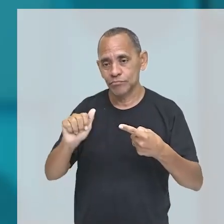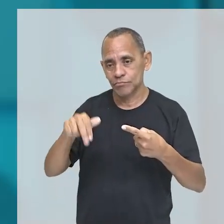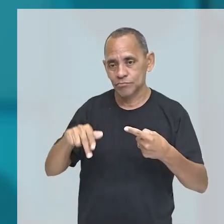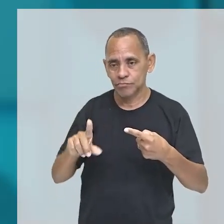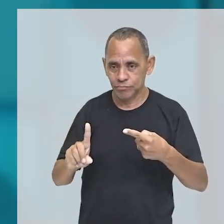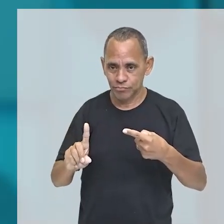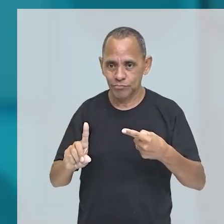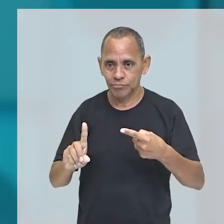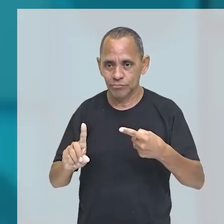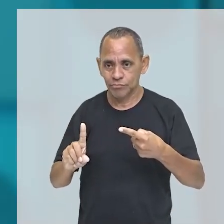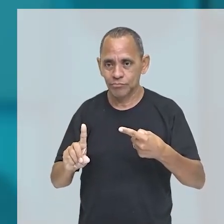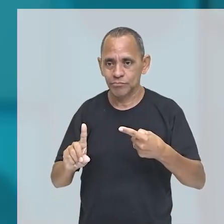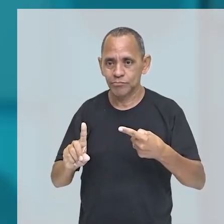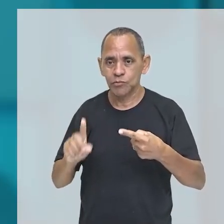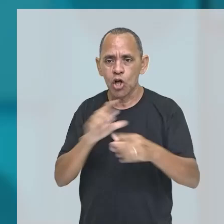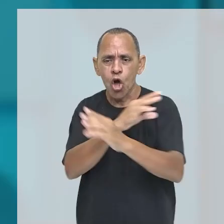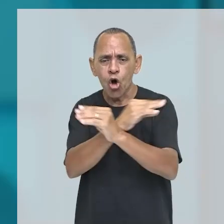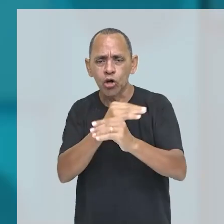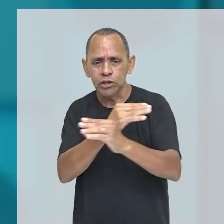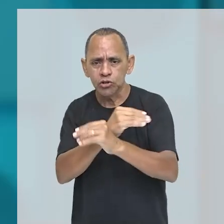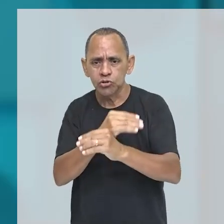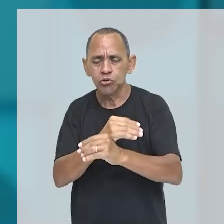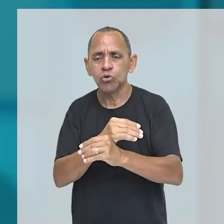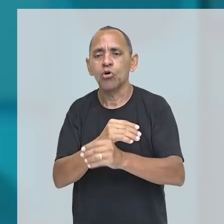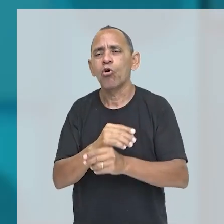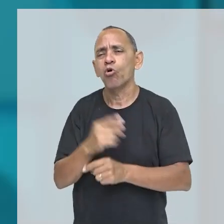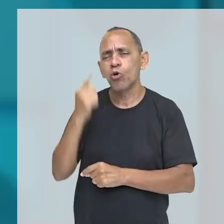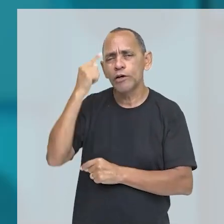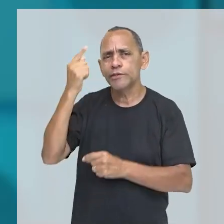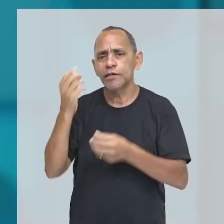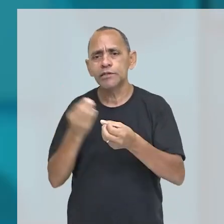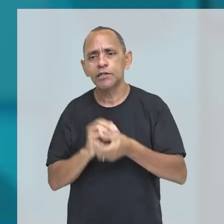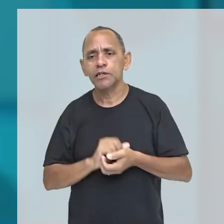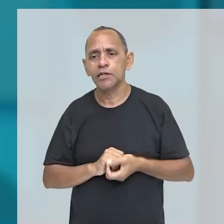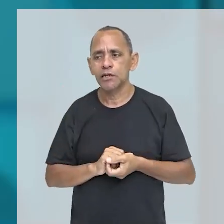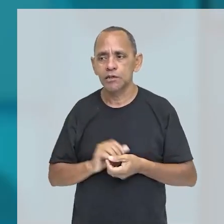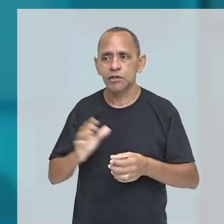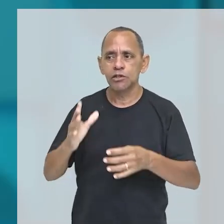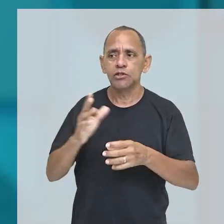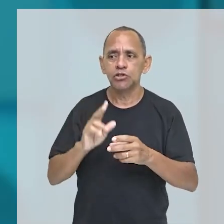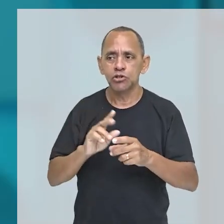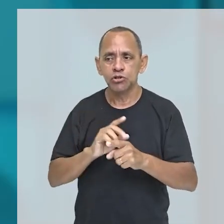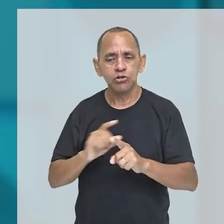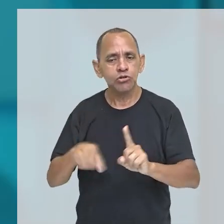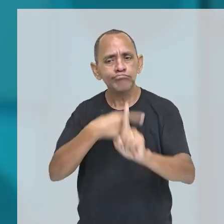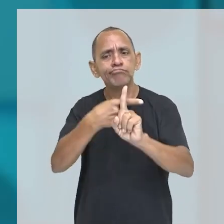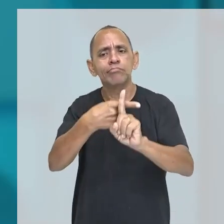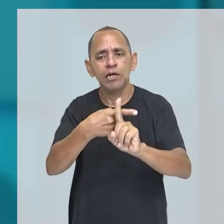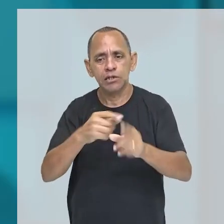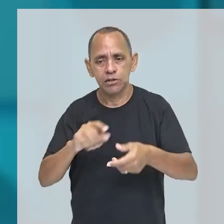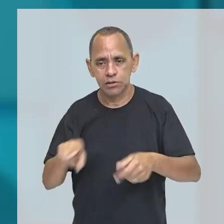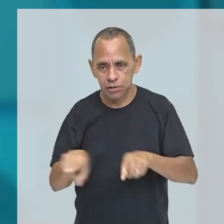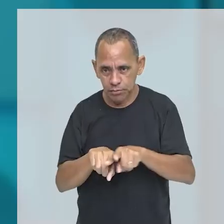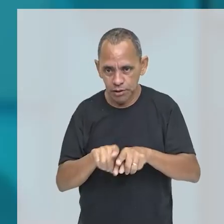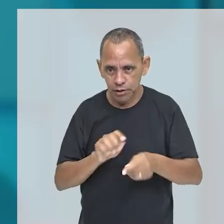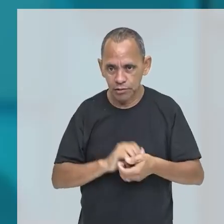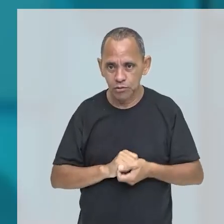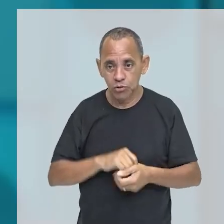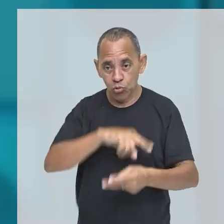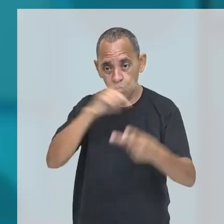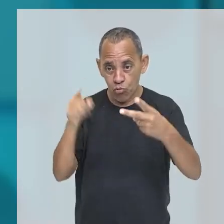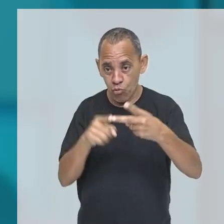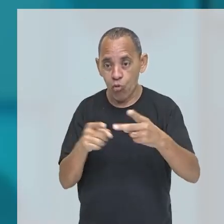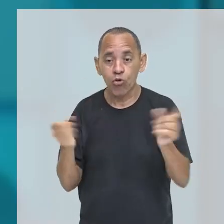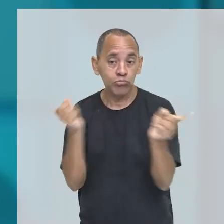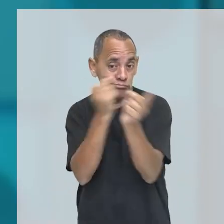né? Foi dando ideia de adição. O segundo foi um outro, né? Dando contraste,